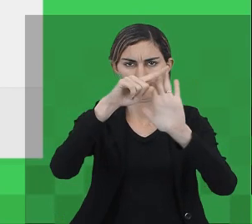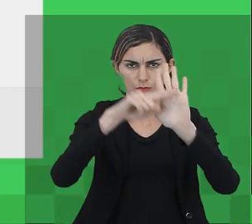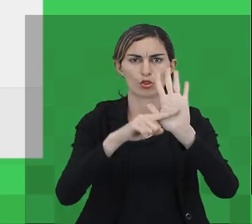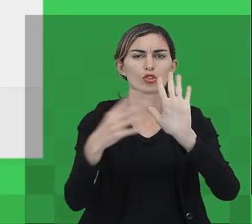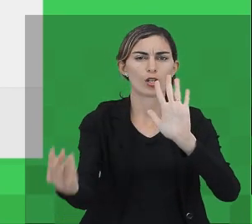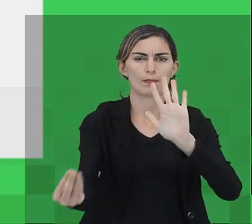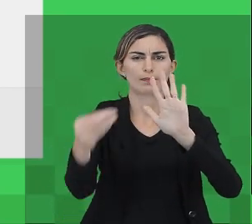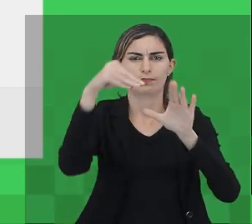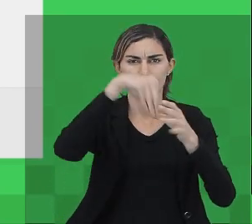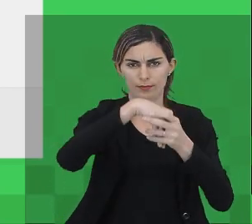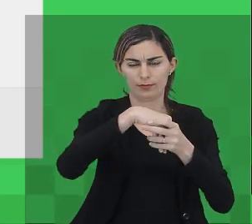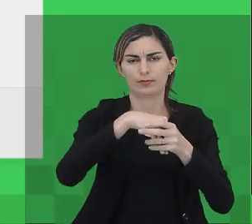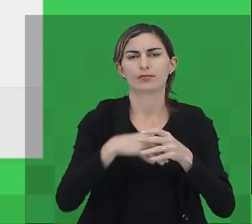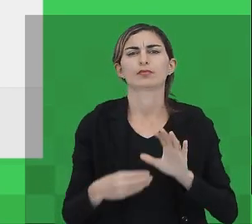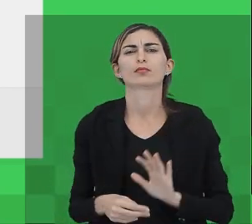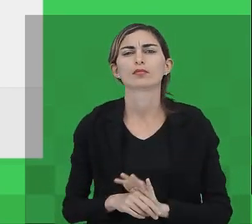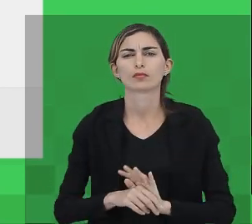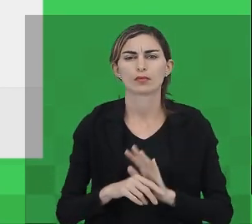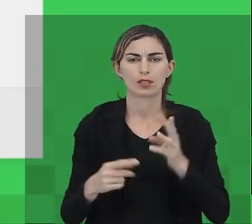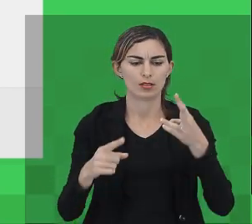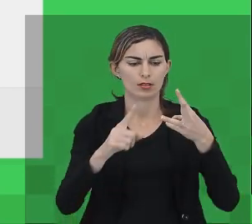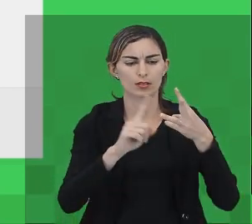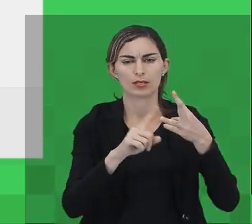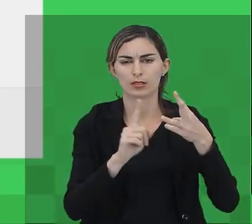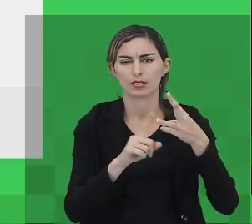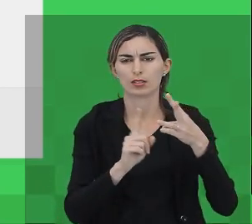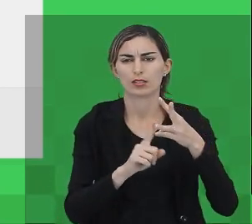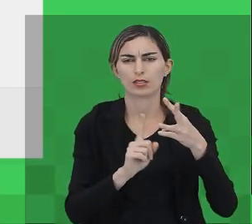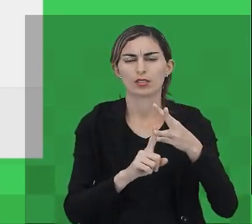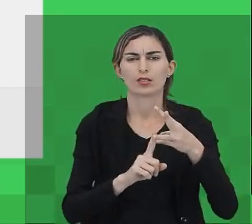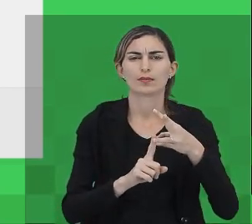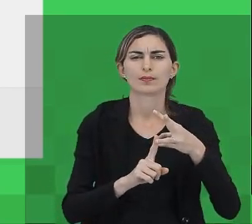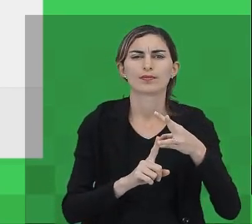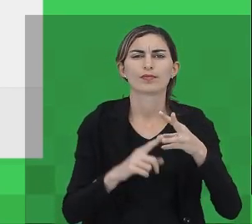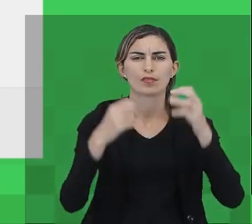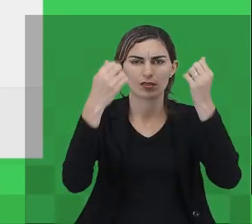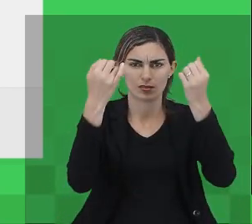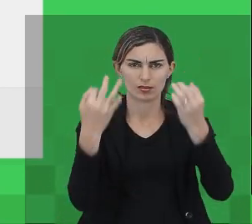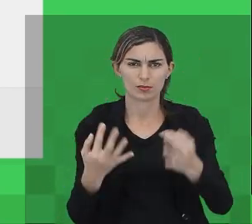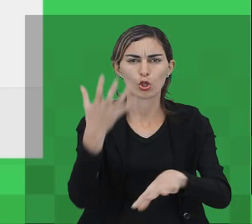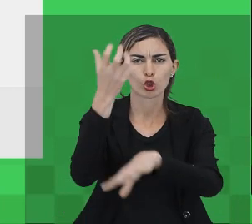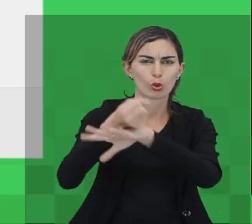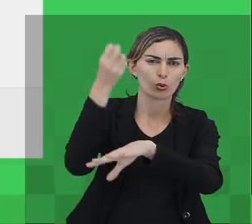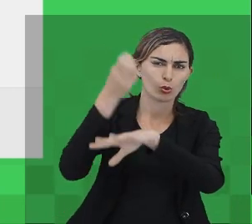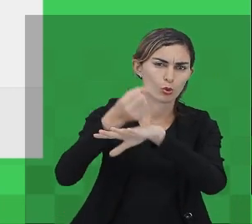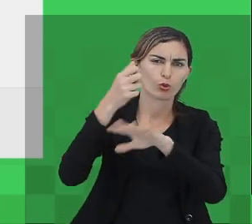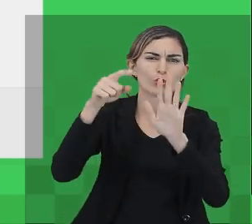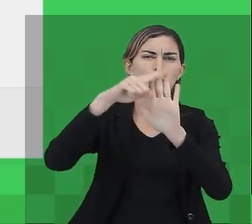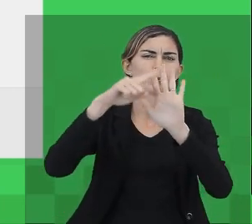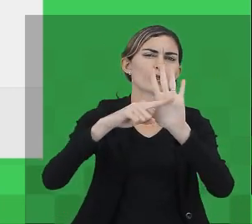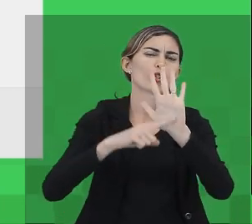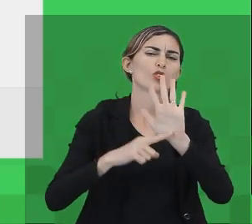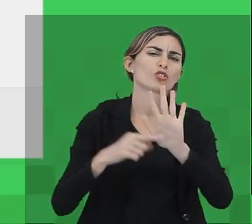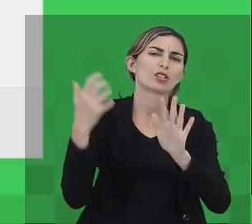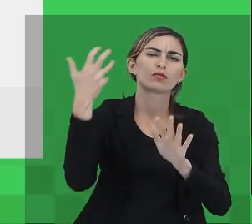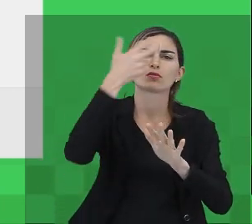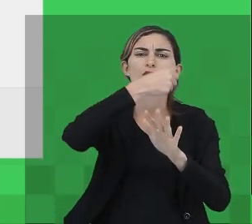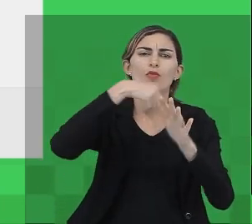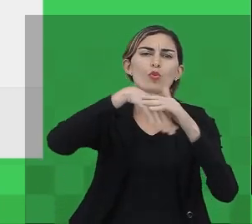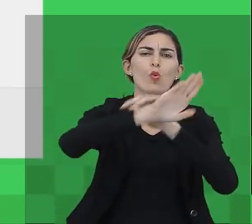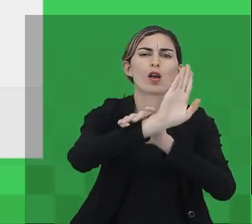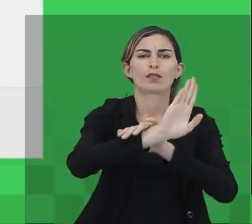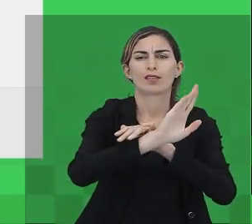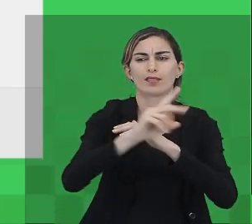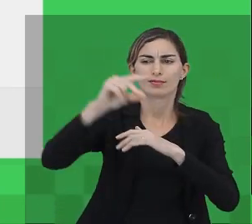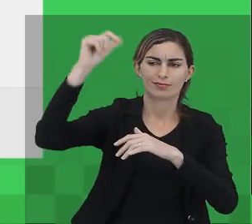ela abre um projeto já existente do Android Studio. A terceira opção, ela faz o download de um projeto que